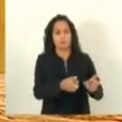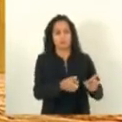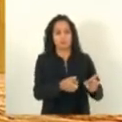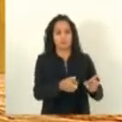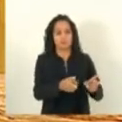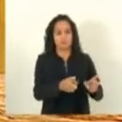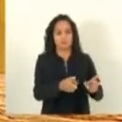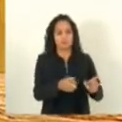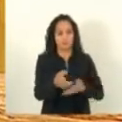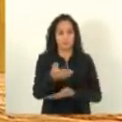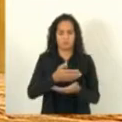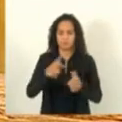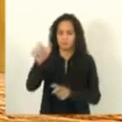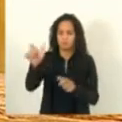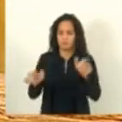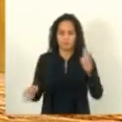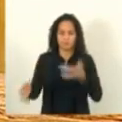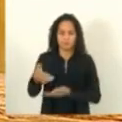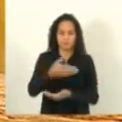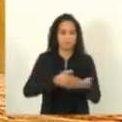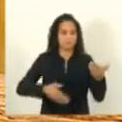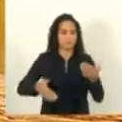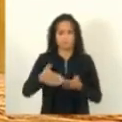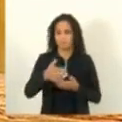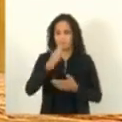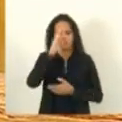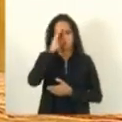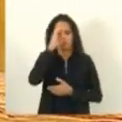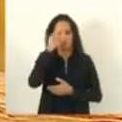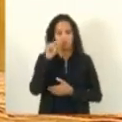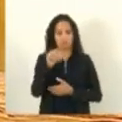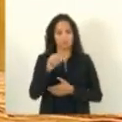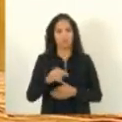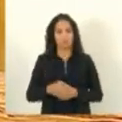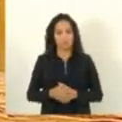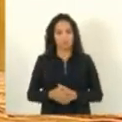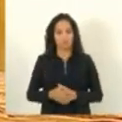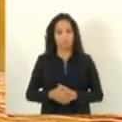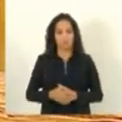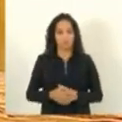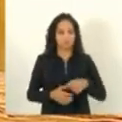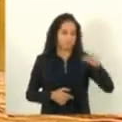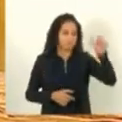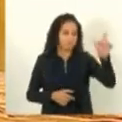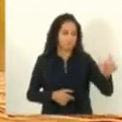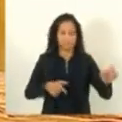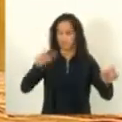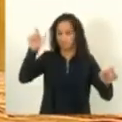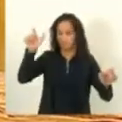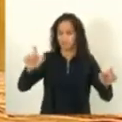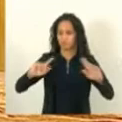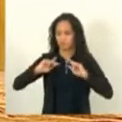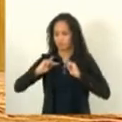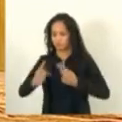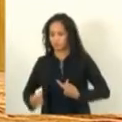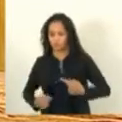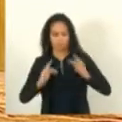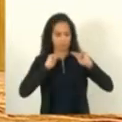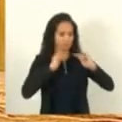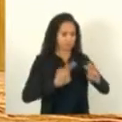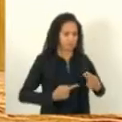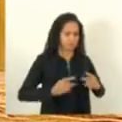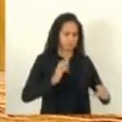pessoas. Nós não podemos esquecer disso, que a comunicação é feita entre humanos. O